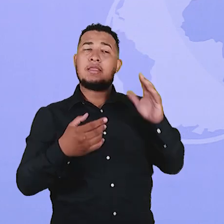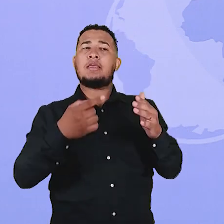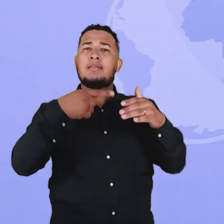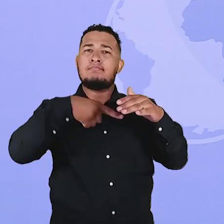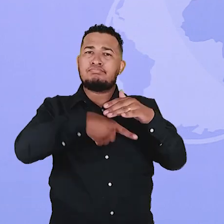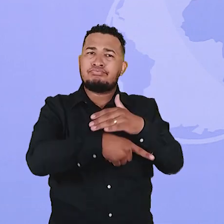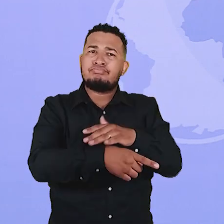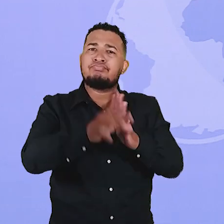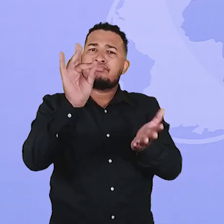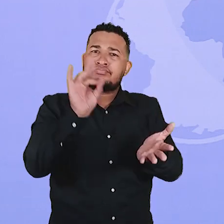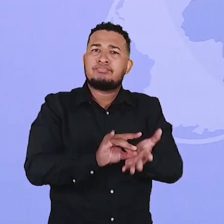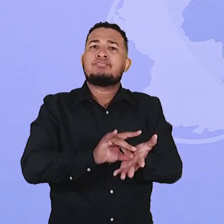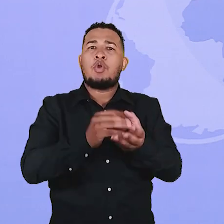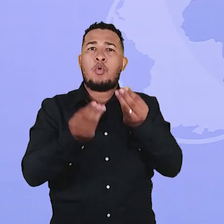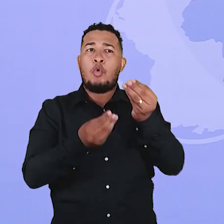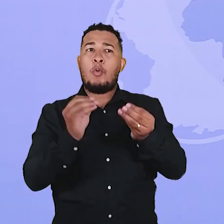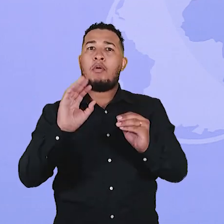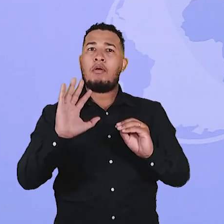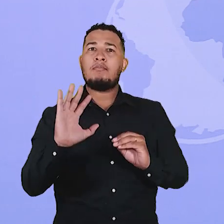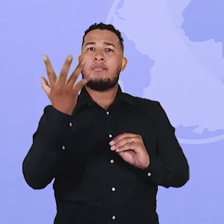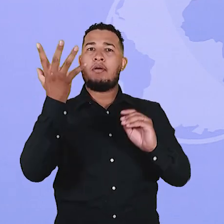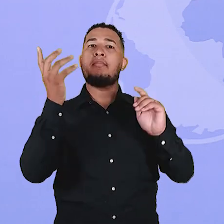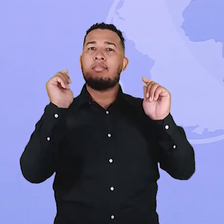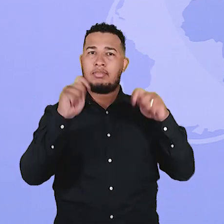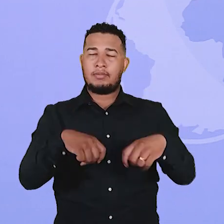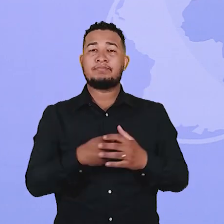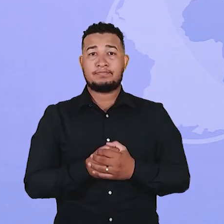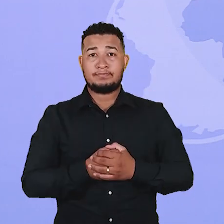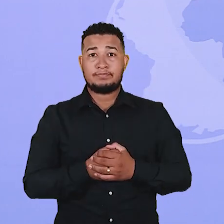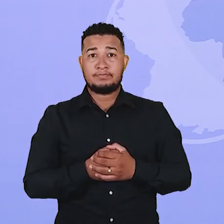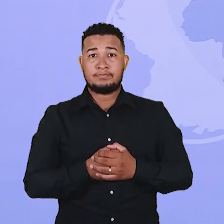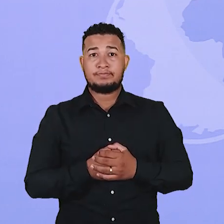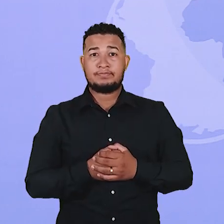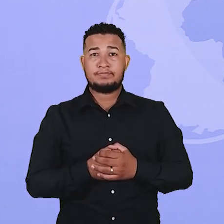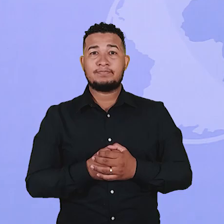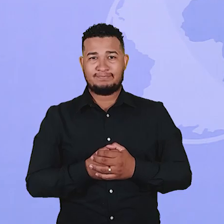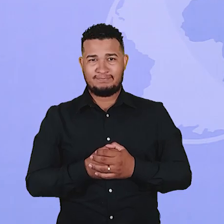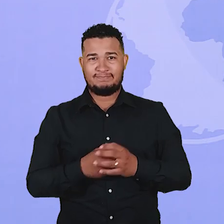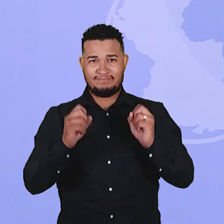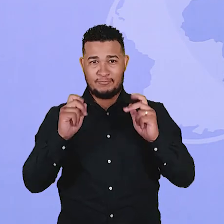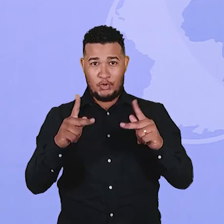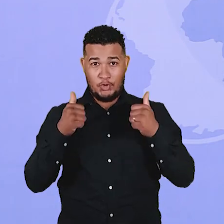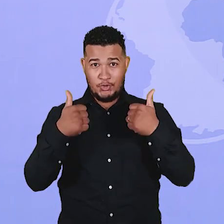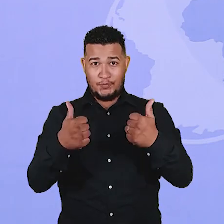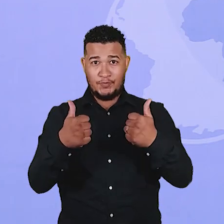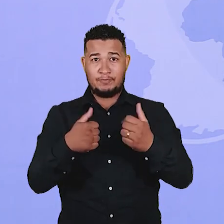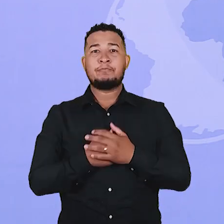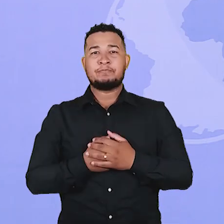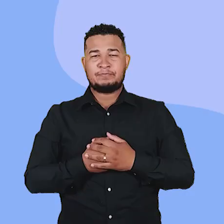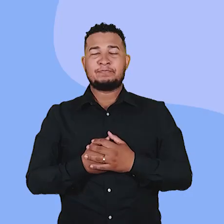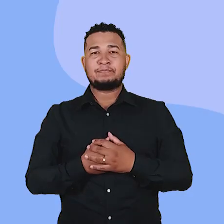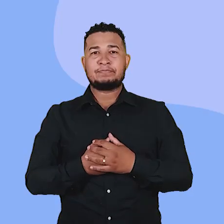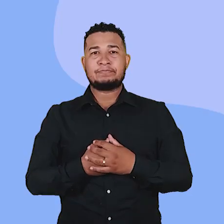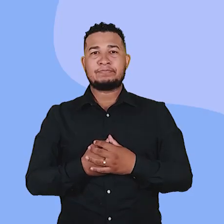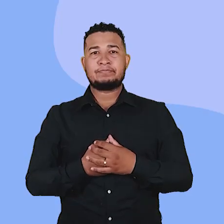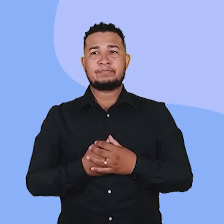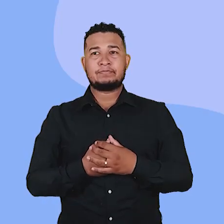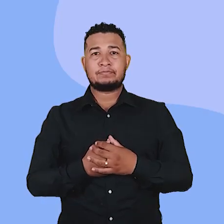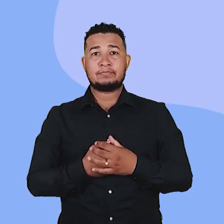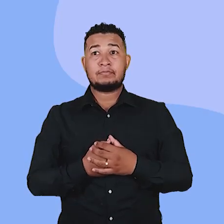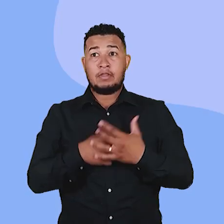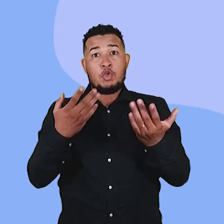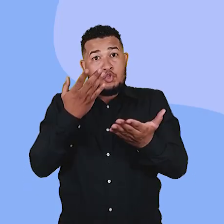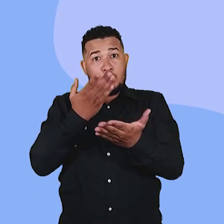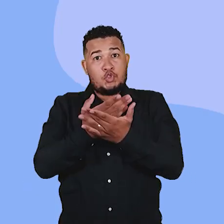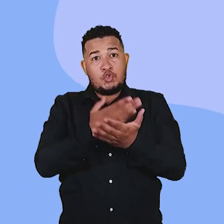aquilo se comporta, por que aquilo acontece, beleza?